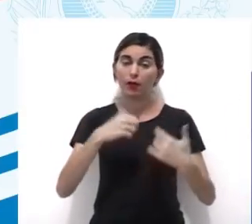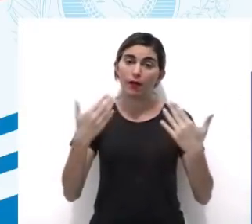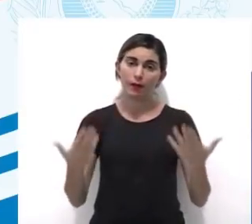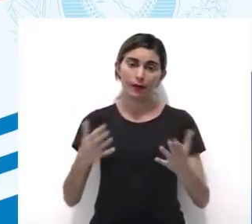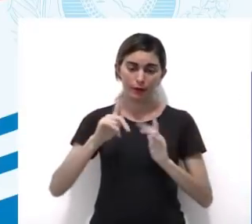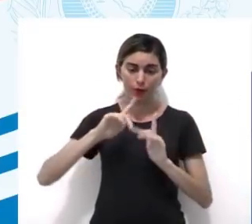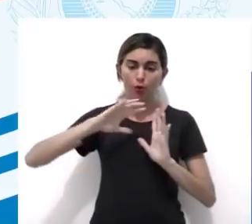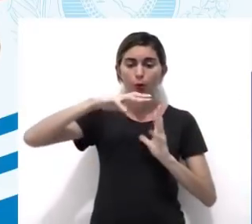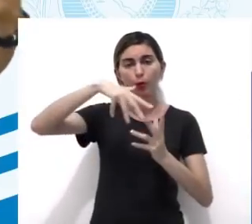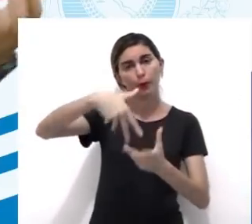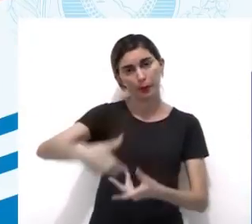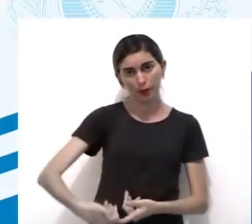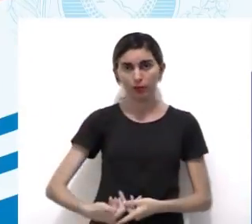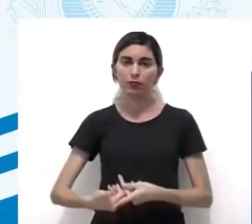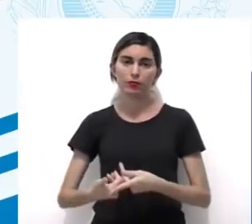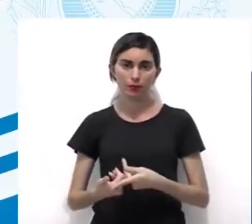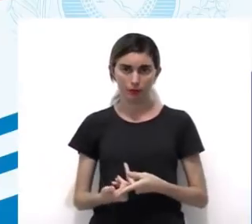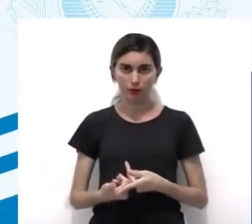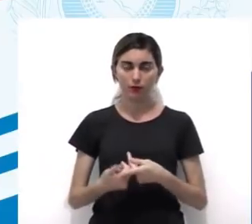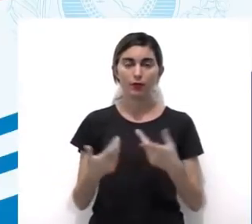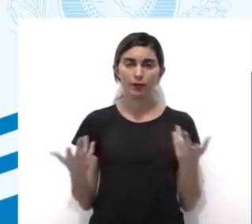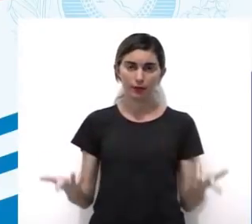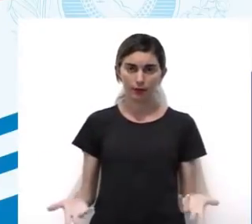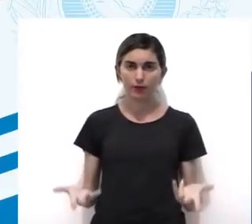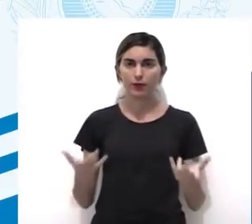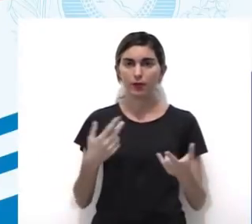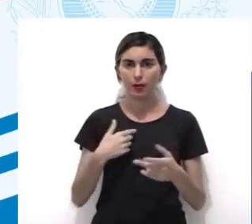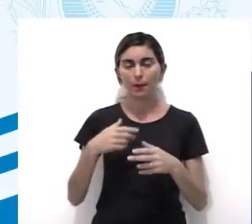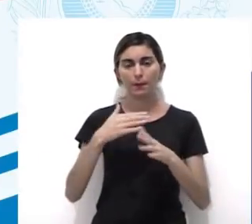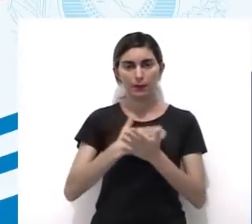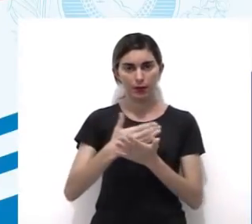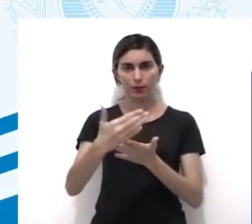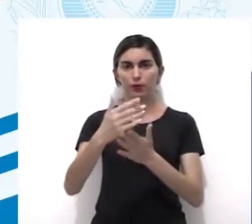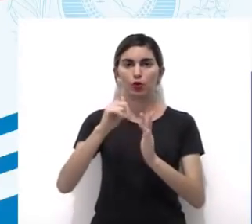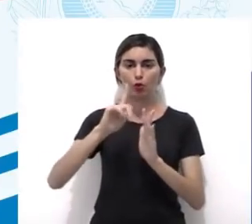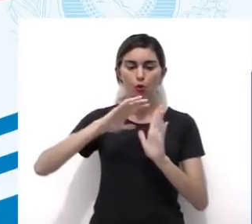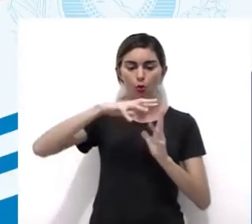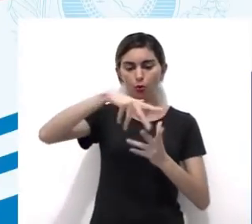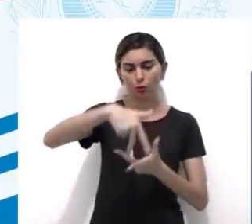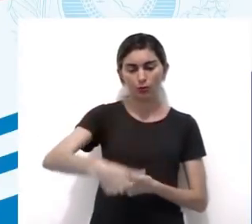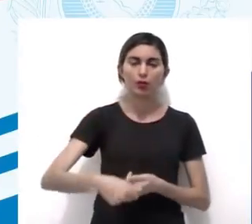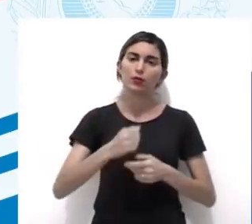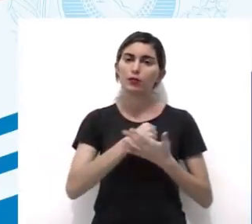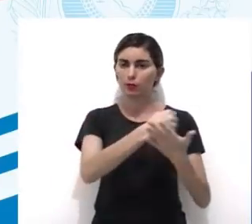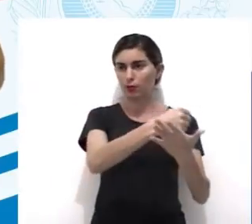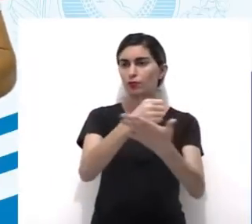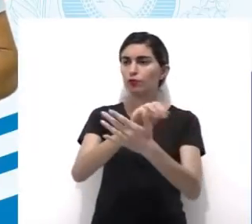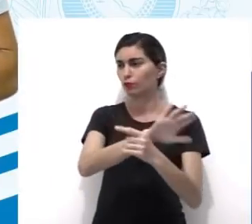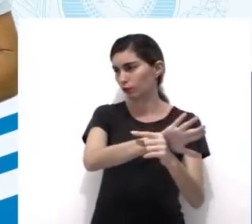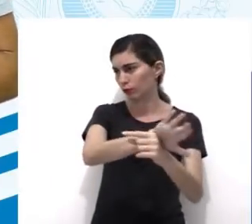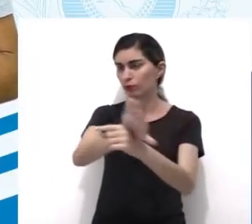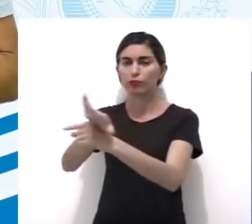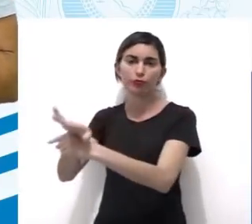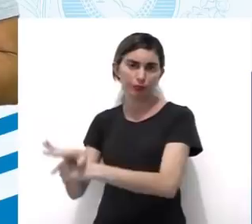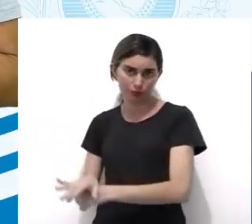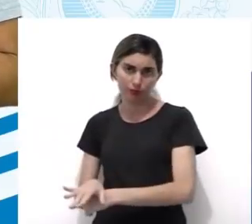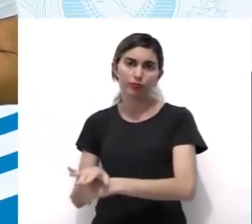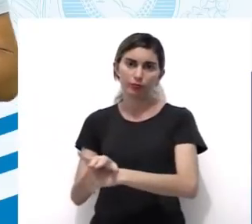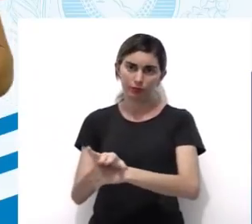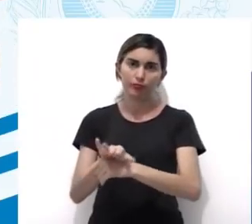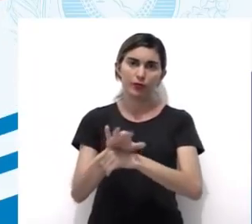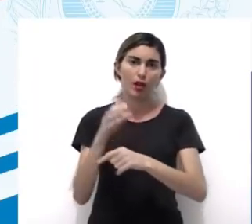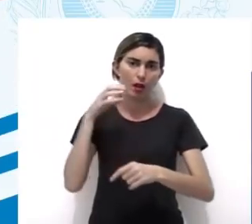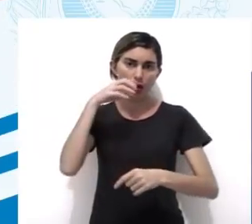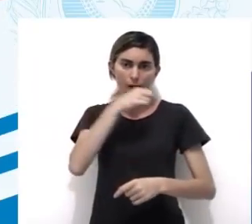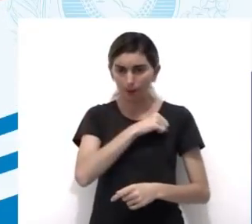mais globalizado, esse contexto, não é? Esse princípio da globalização que favorece esses aspectos